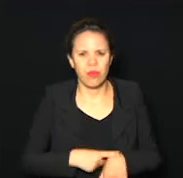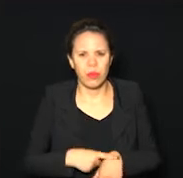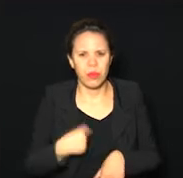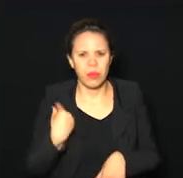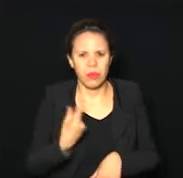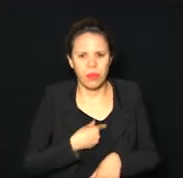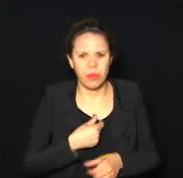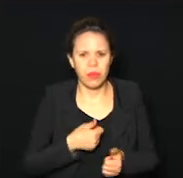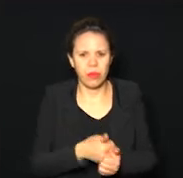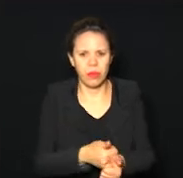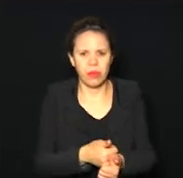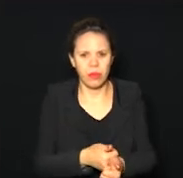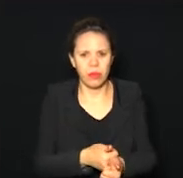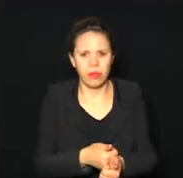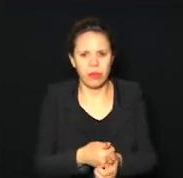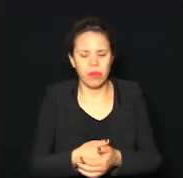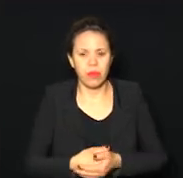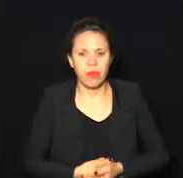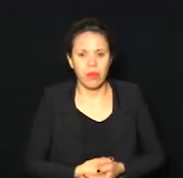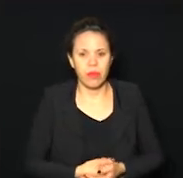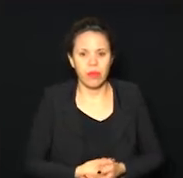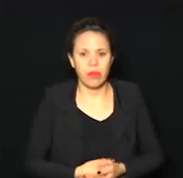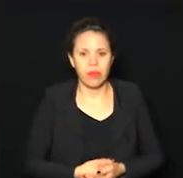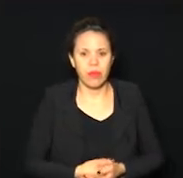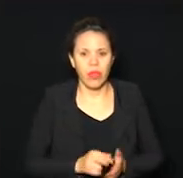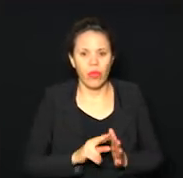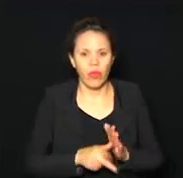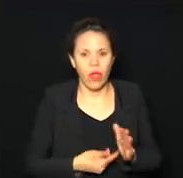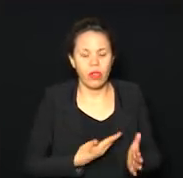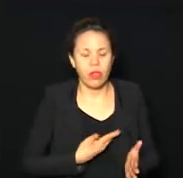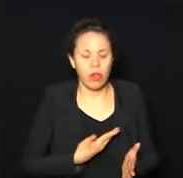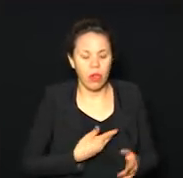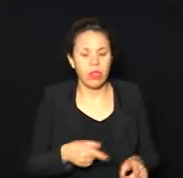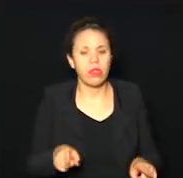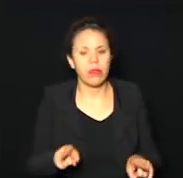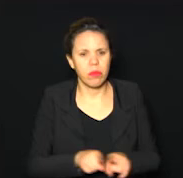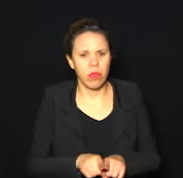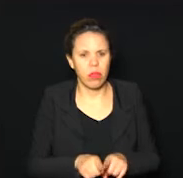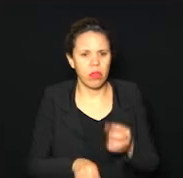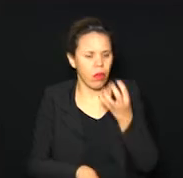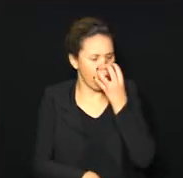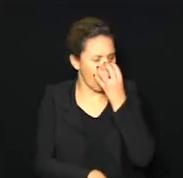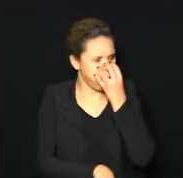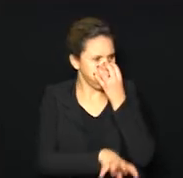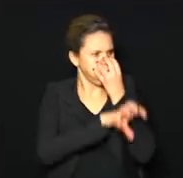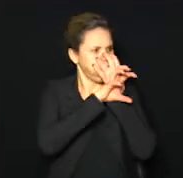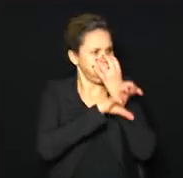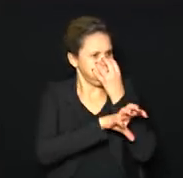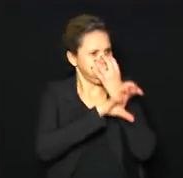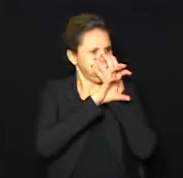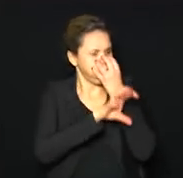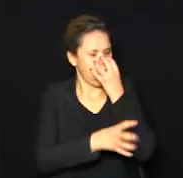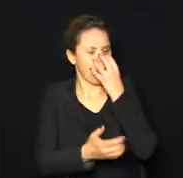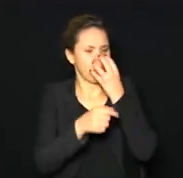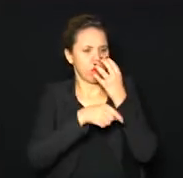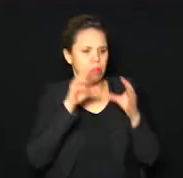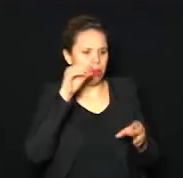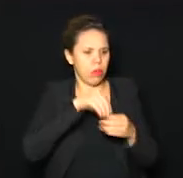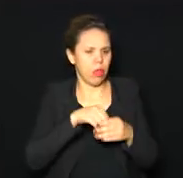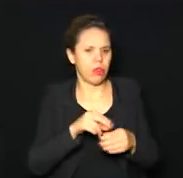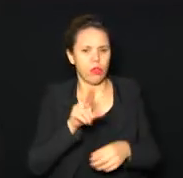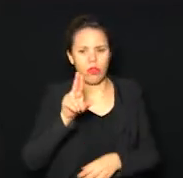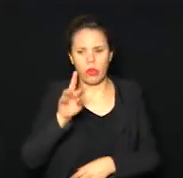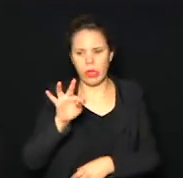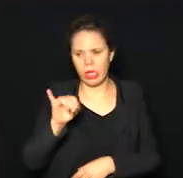vinha acompanhando outros colegas que também estavam entubados, que também estavam na UTI. Essa semana